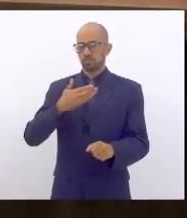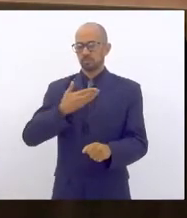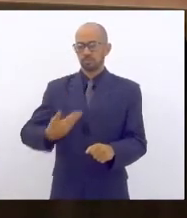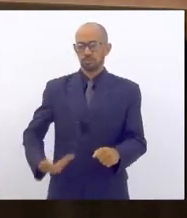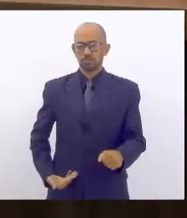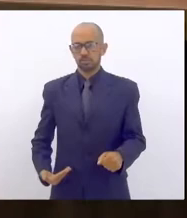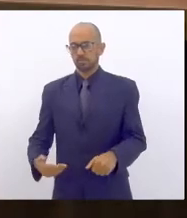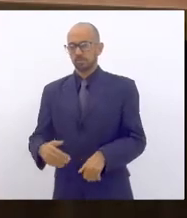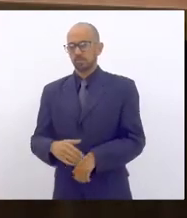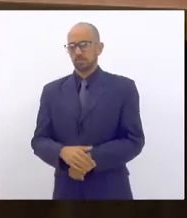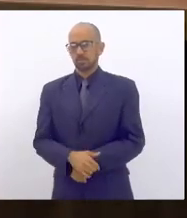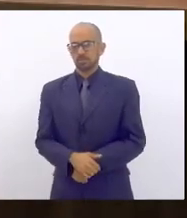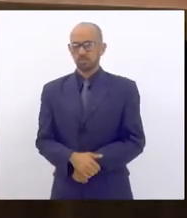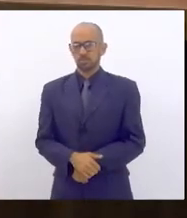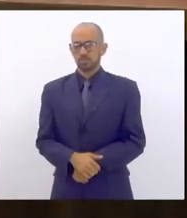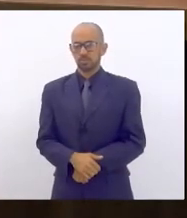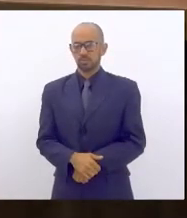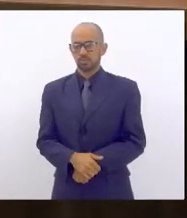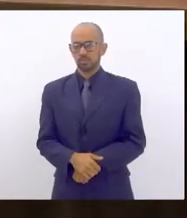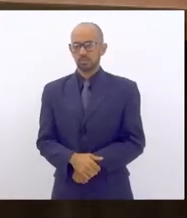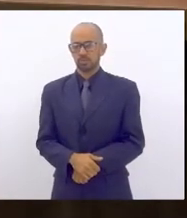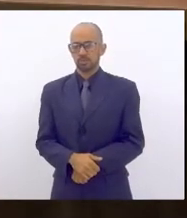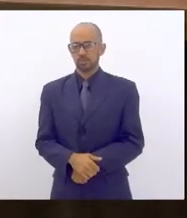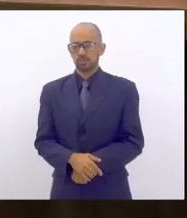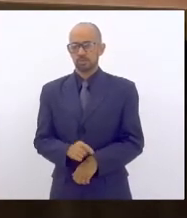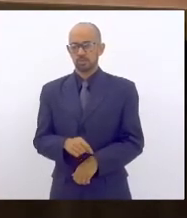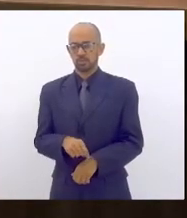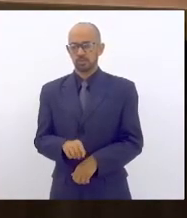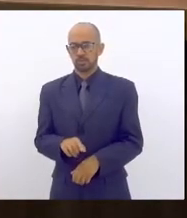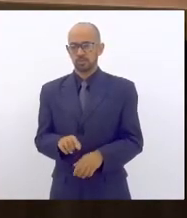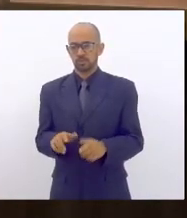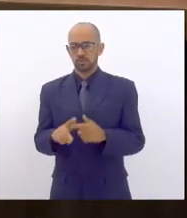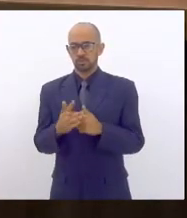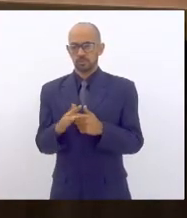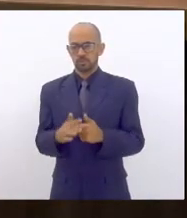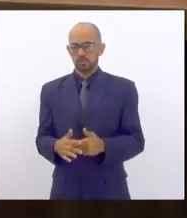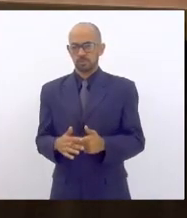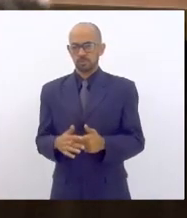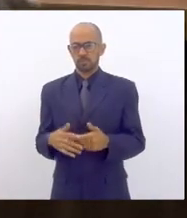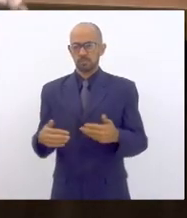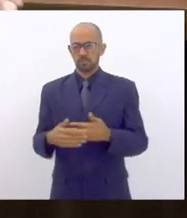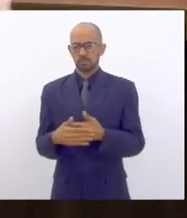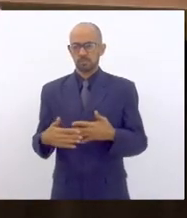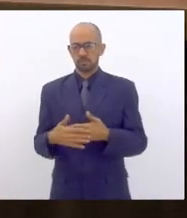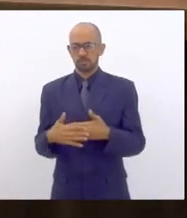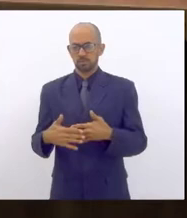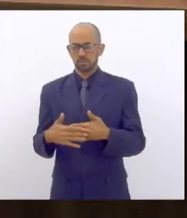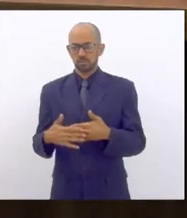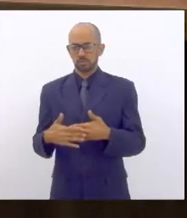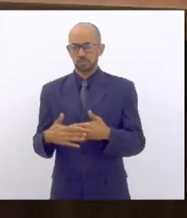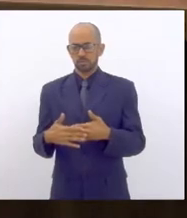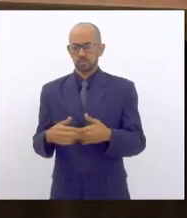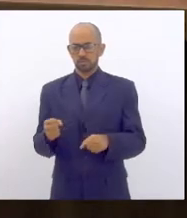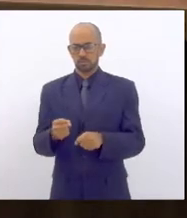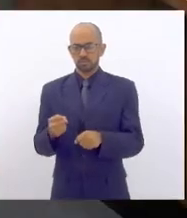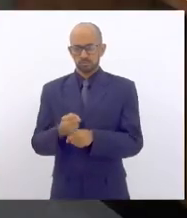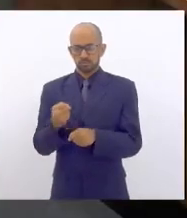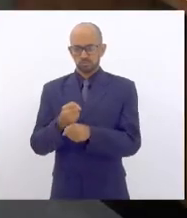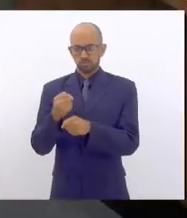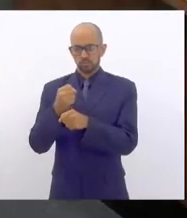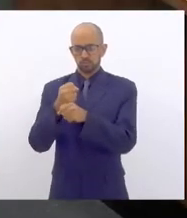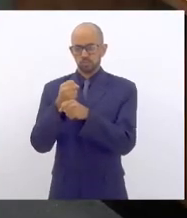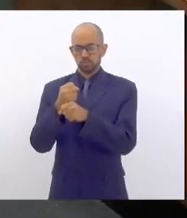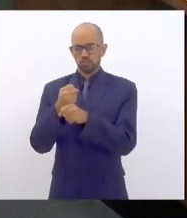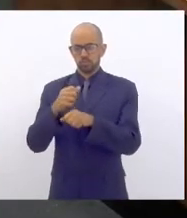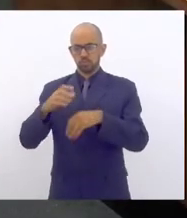chega exatamente para evitar que a cidade seja ocupada